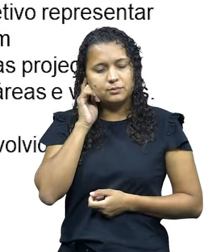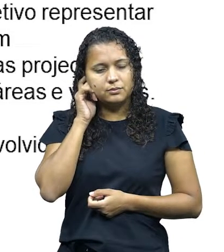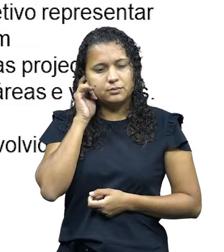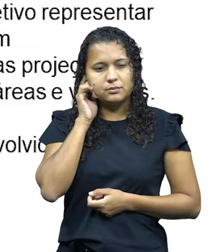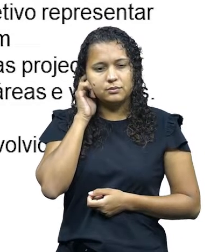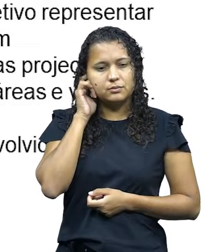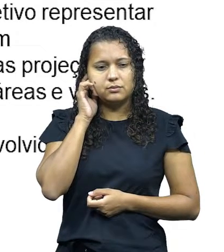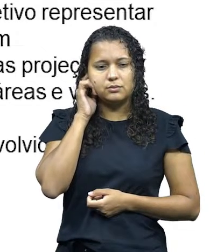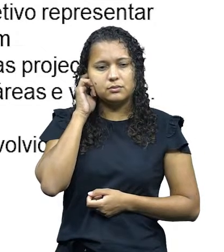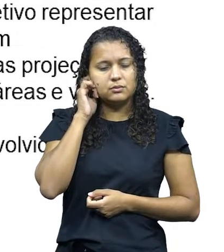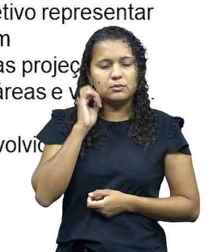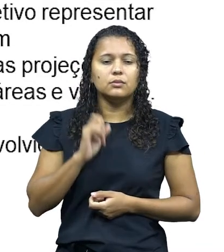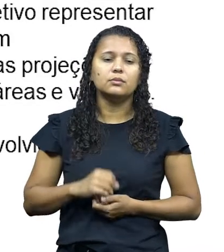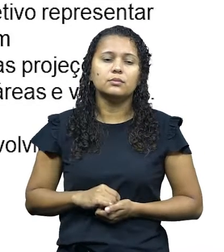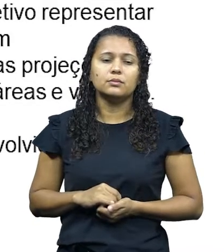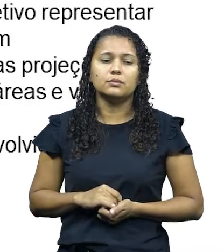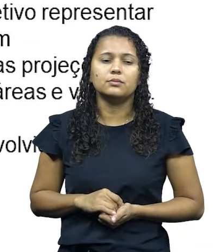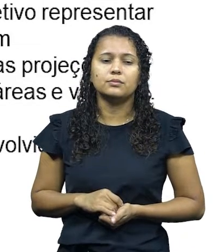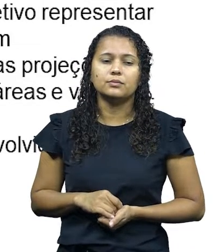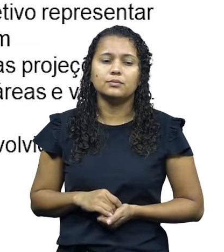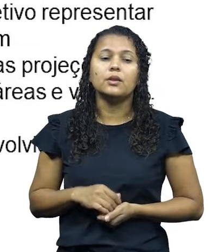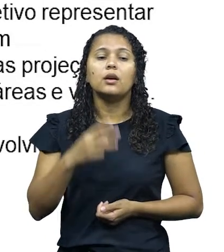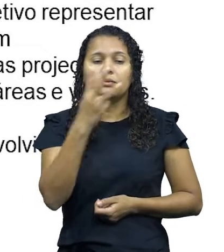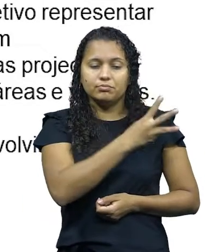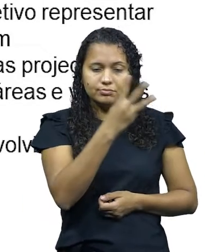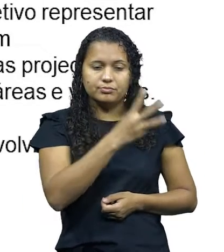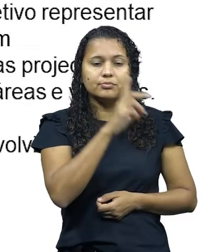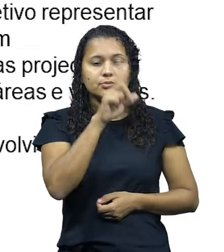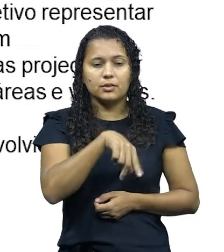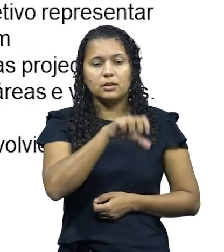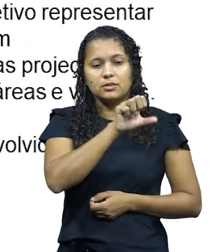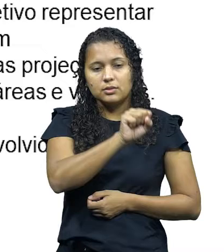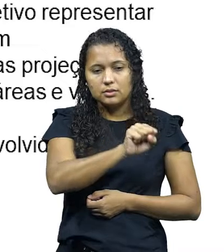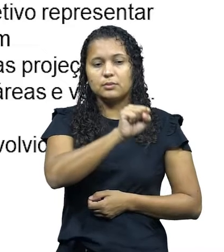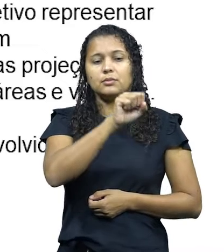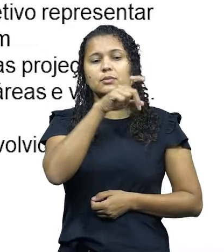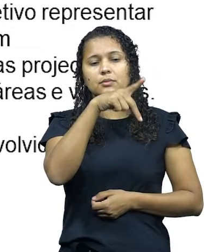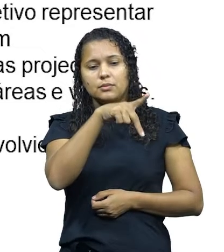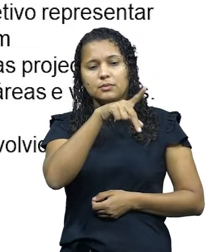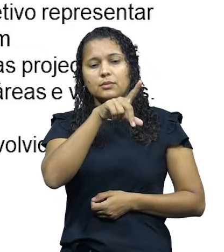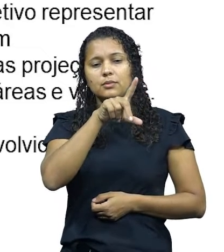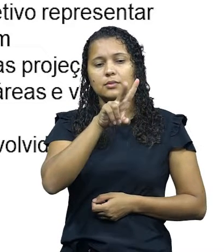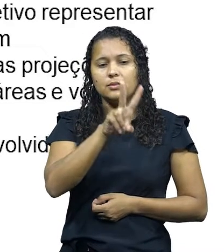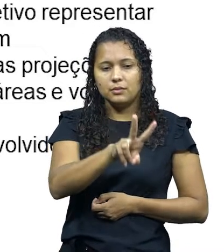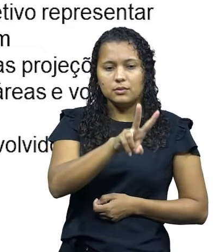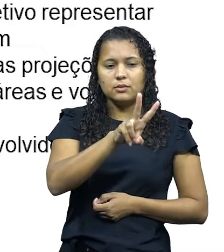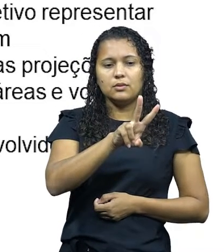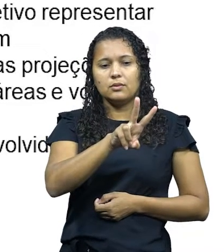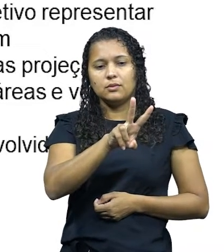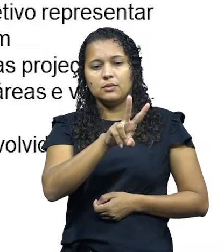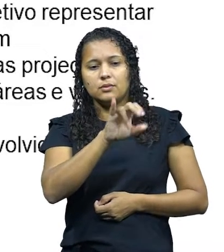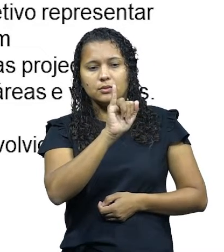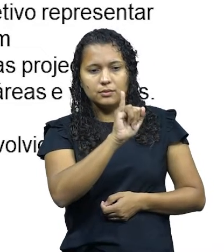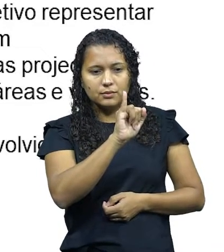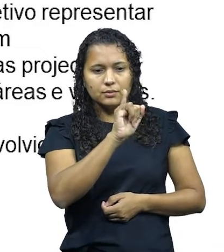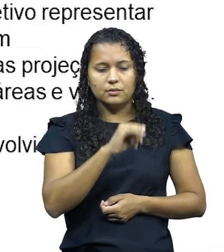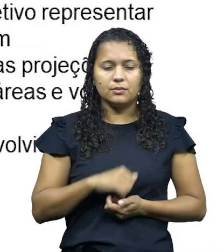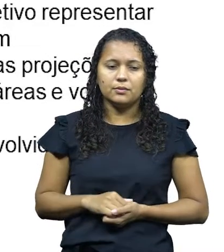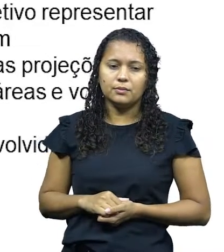a representação é do semiplano vertical inferior e no semiplano